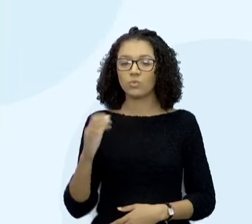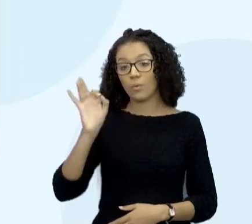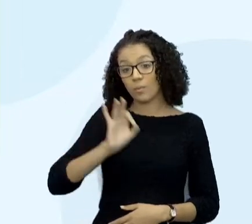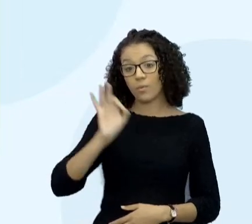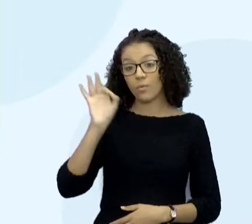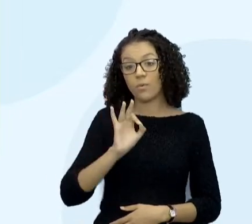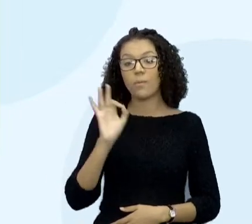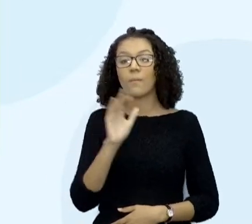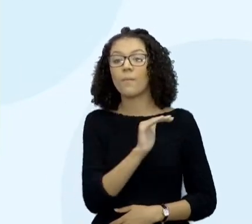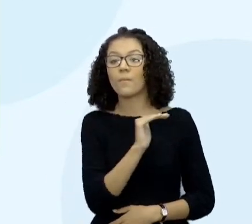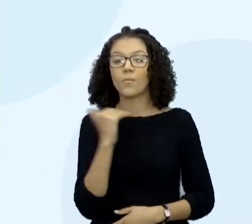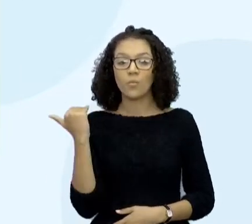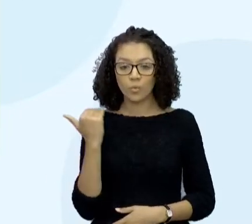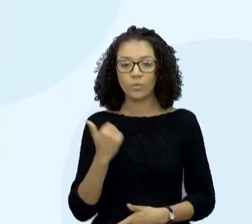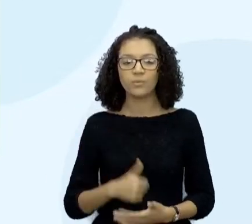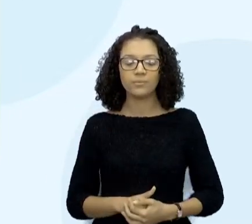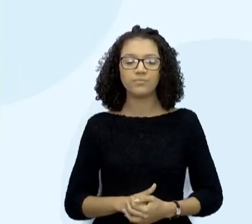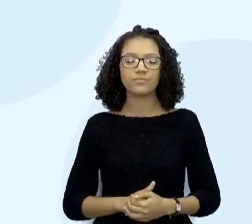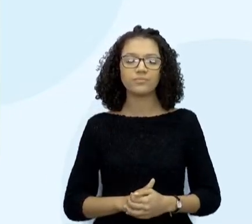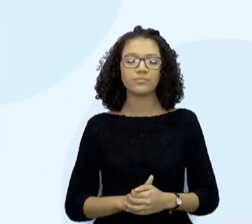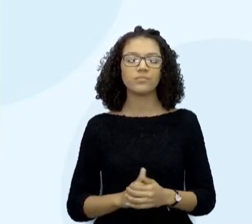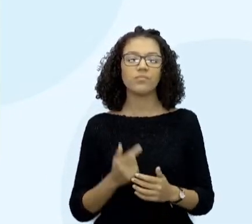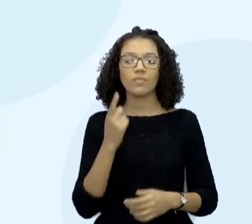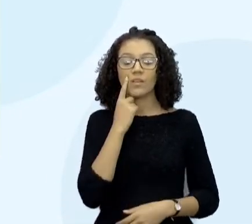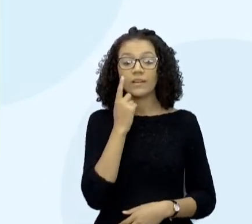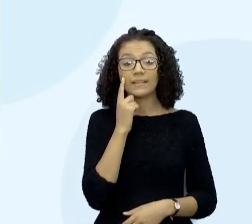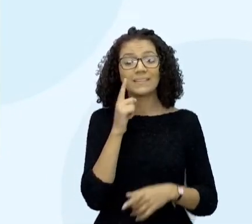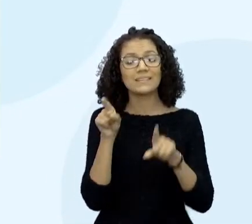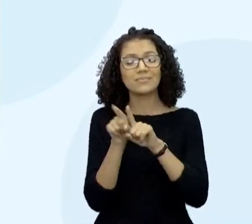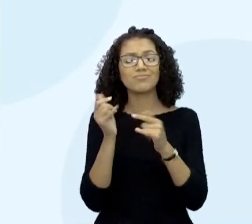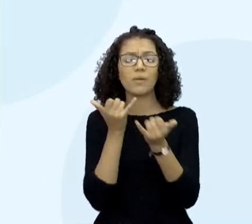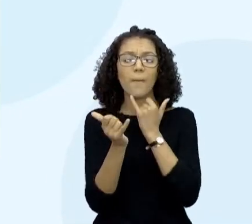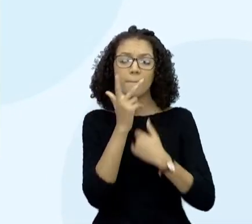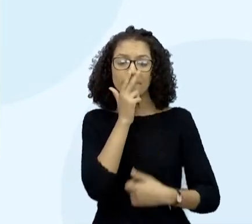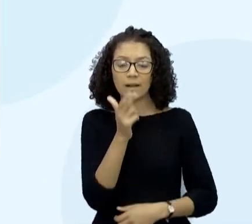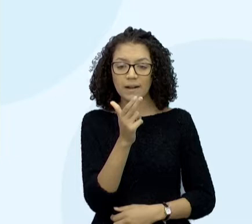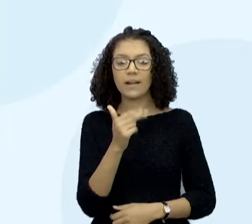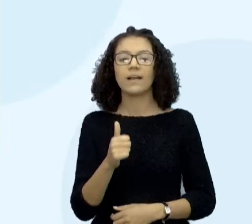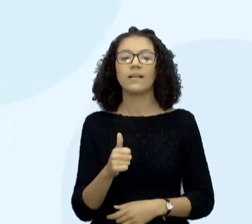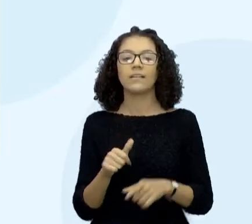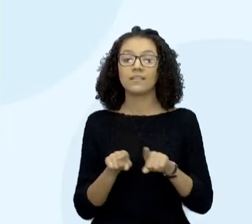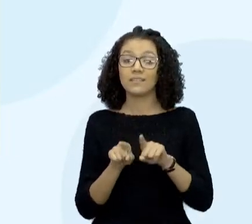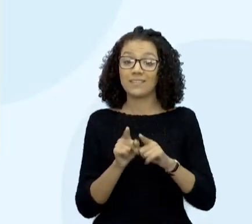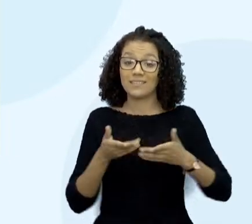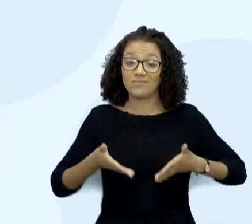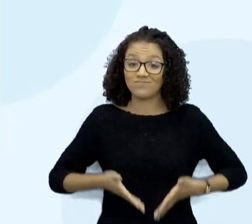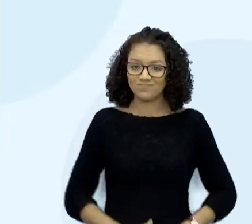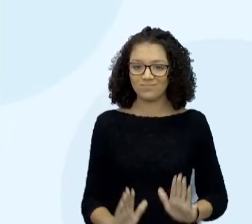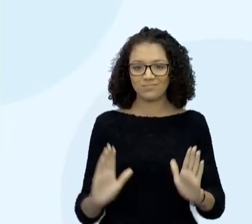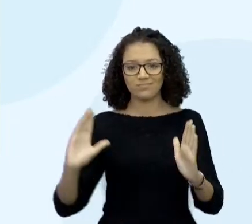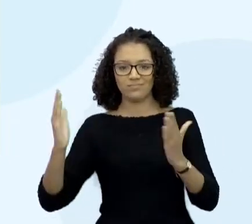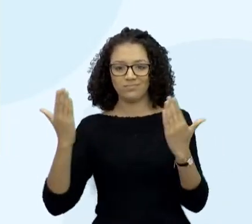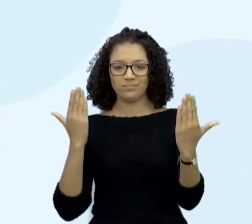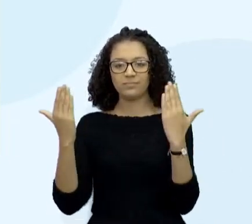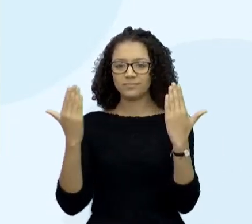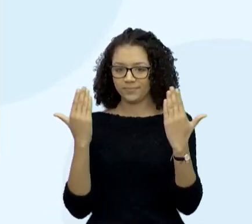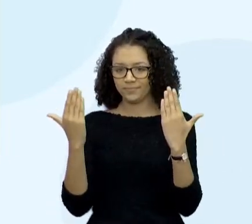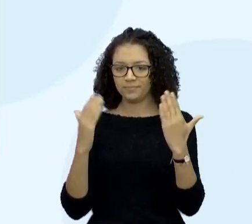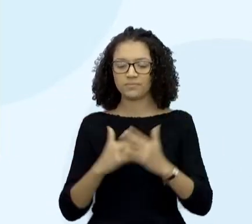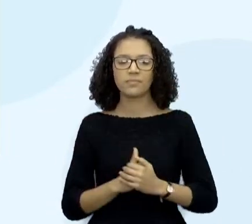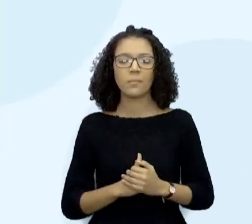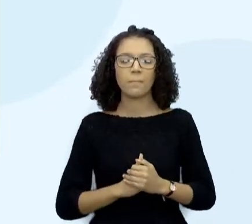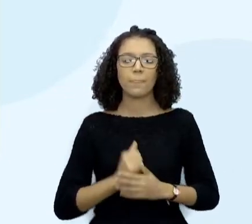que ela também tem muita relação aí com a taxa de natalidade, na projeção menor, né? Então a gente vê